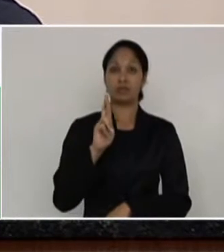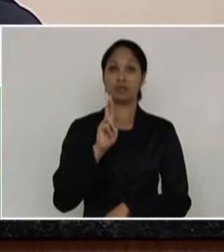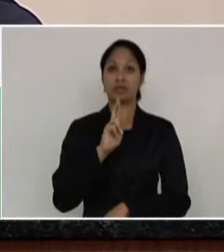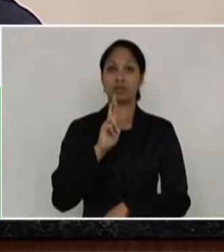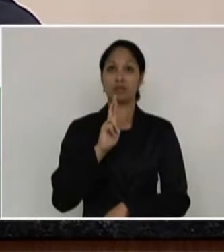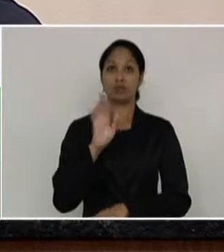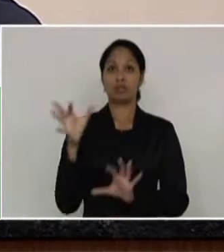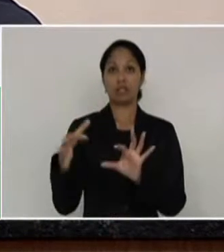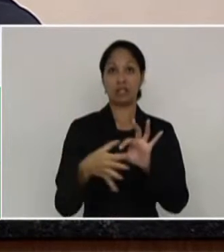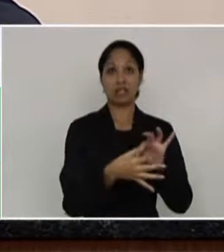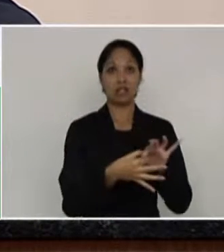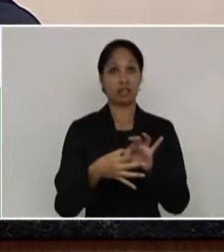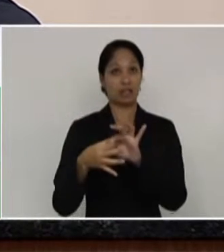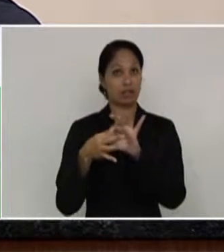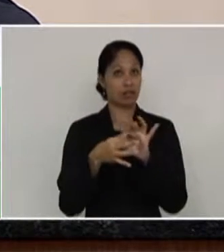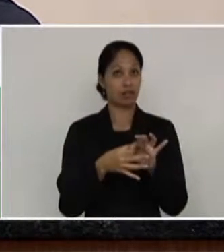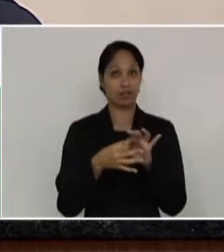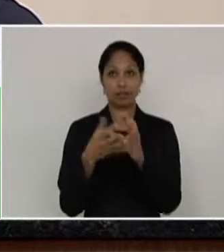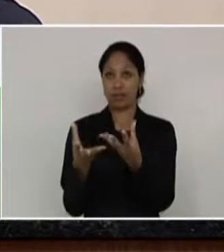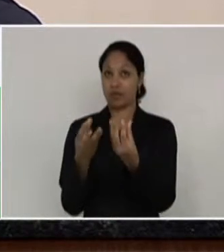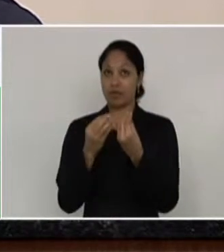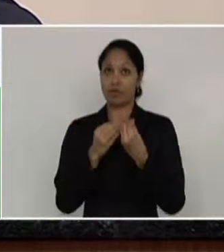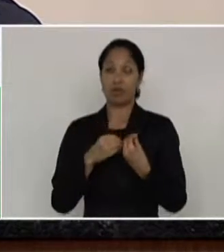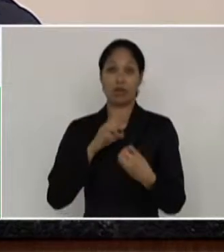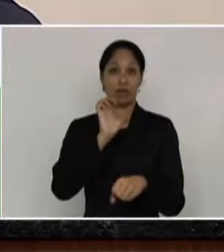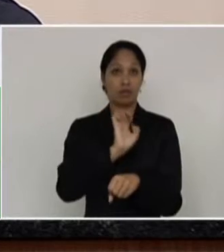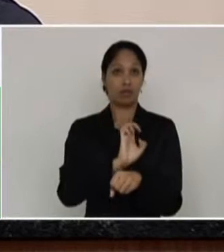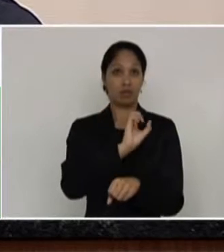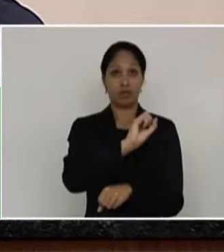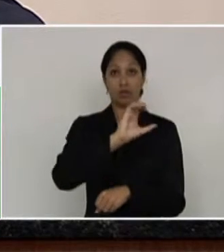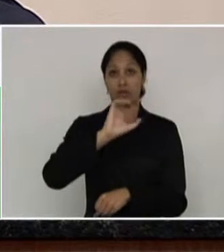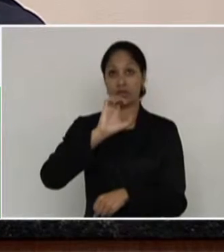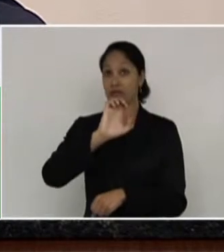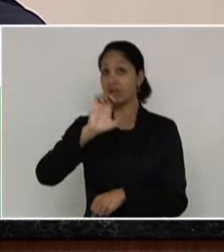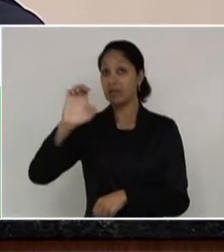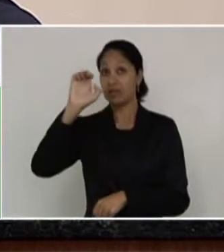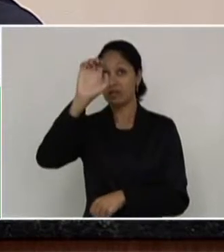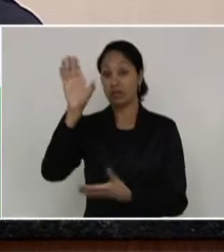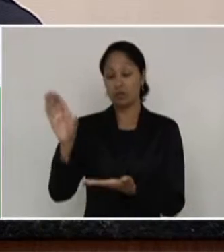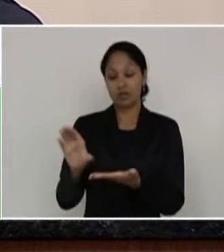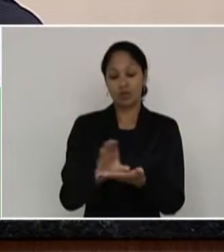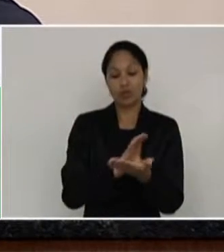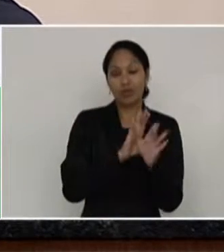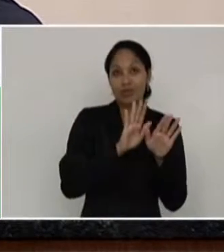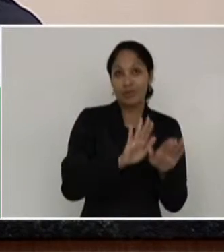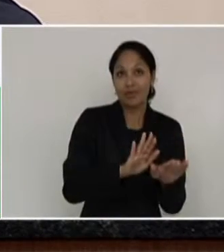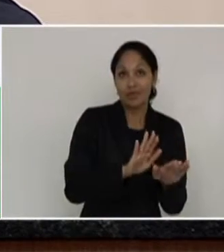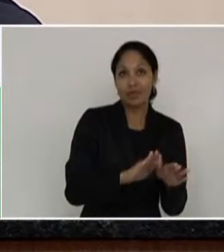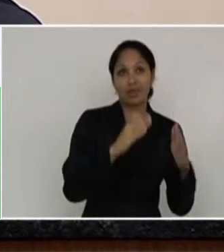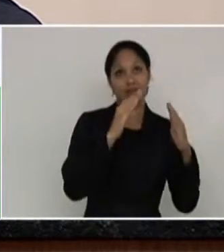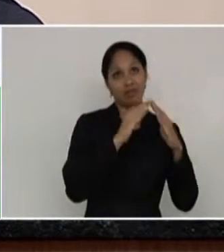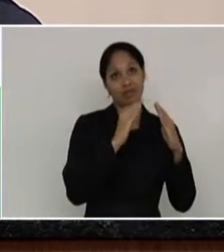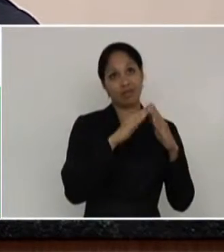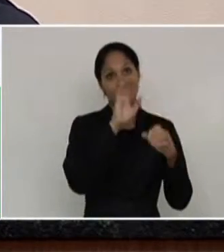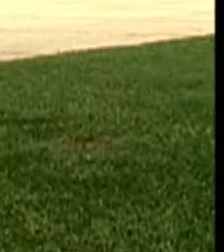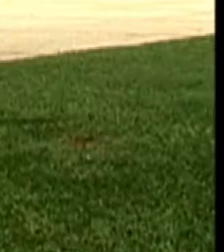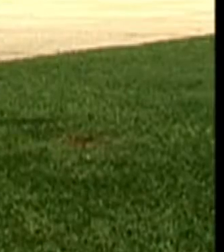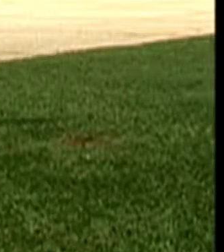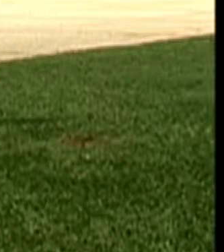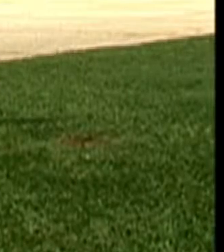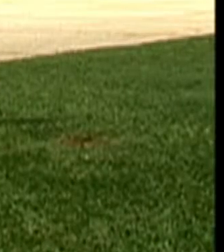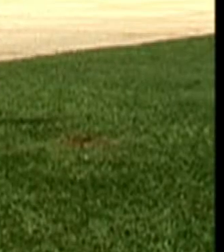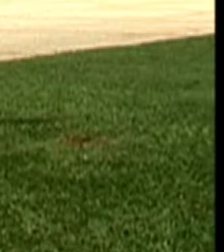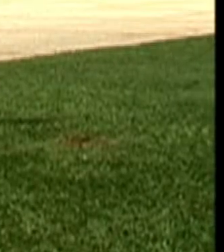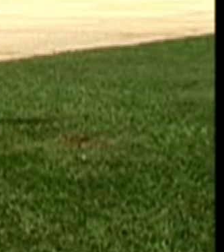união deixará de receber dos estados recurso que ficará onde as pessoas moram que nos estados e nos municípios